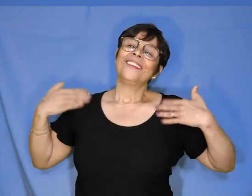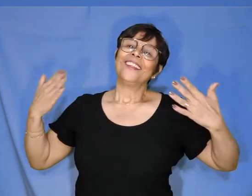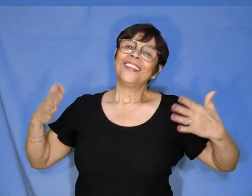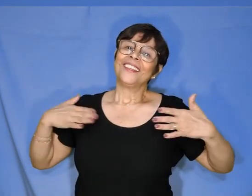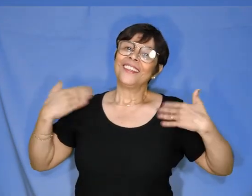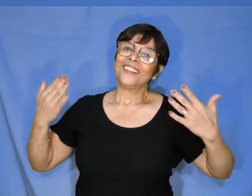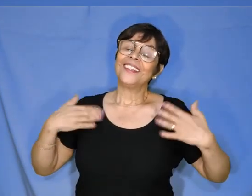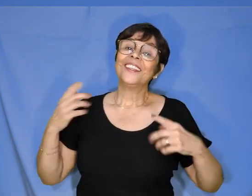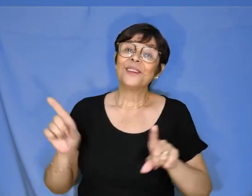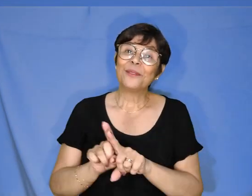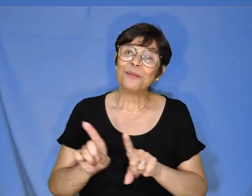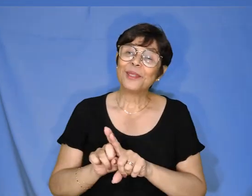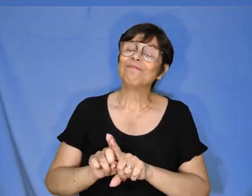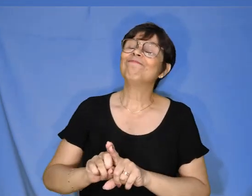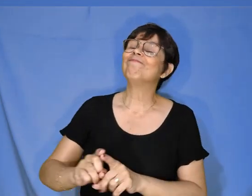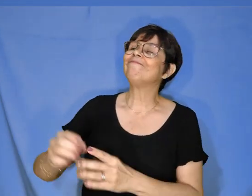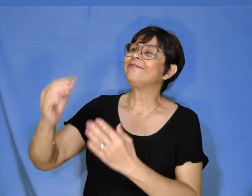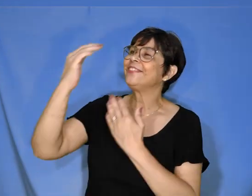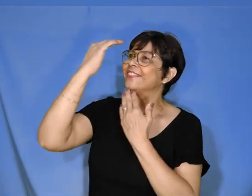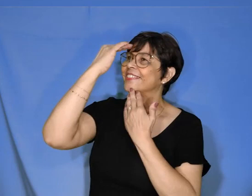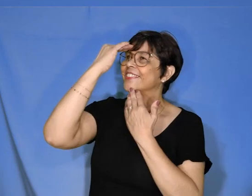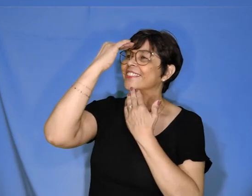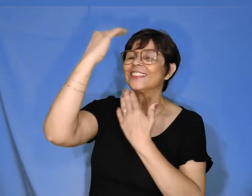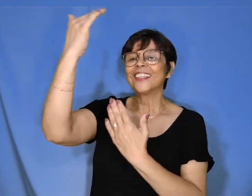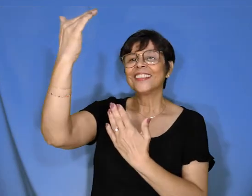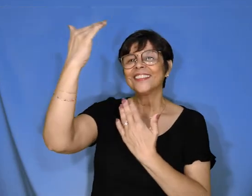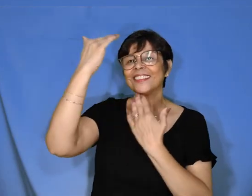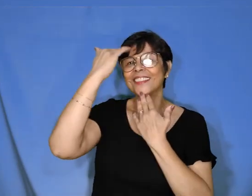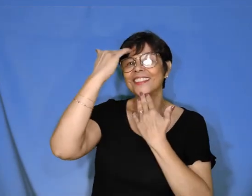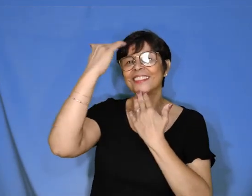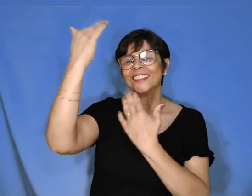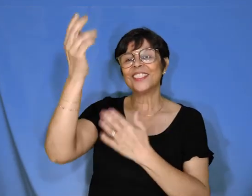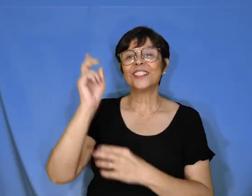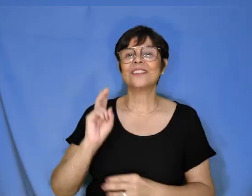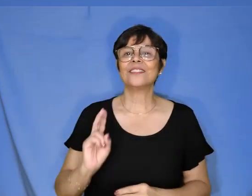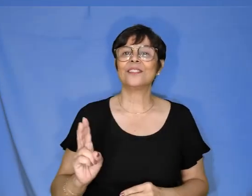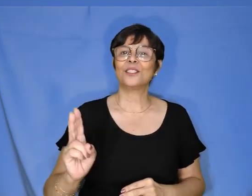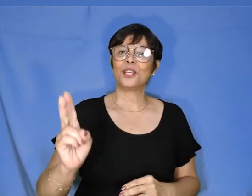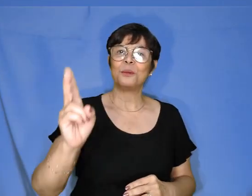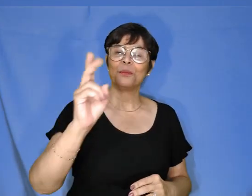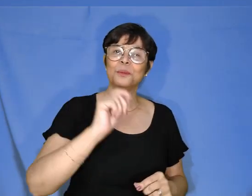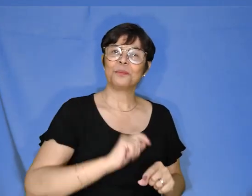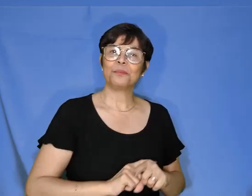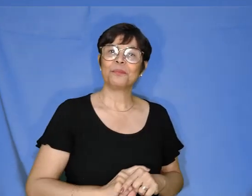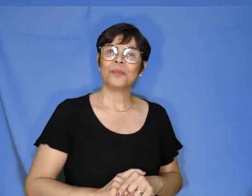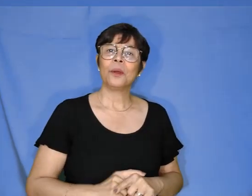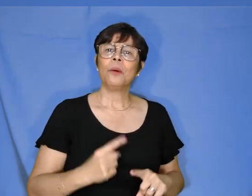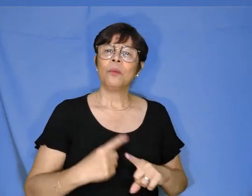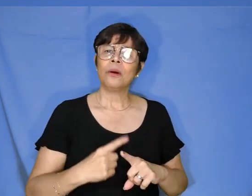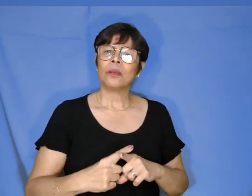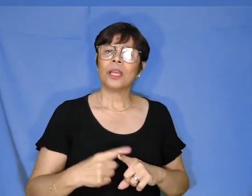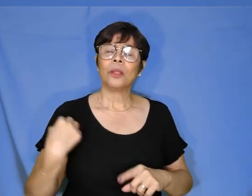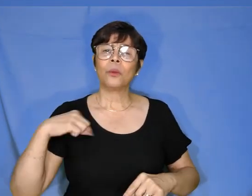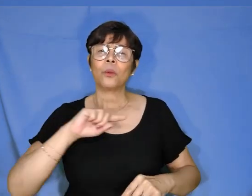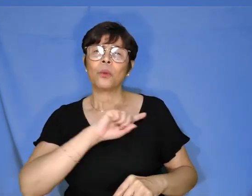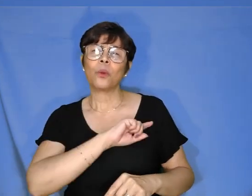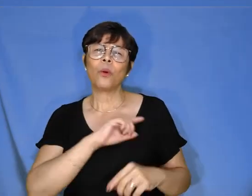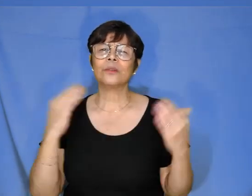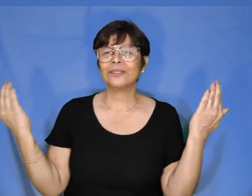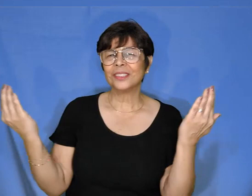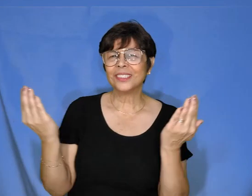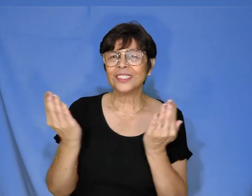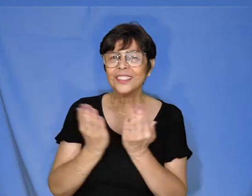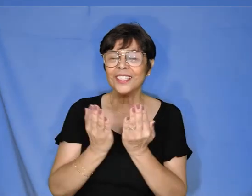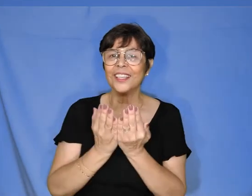geral, mas particularmente daqueles que são cristãos e mais propriamente daqueles que são cheios do